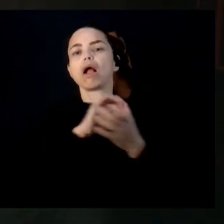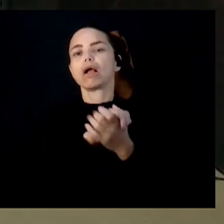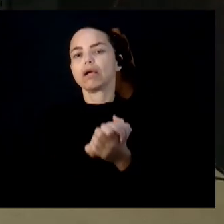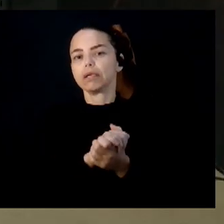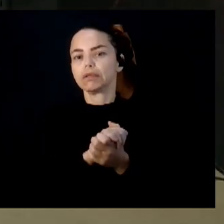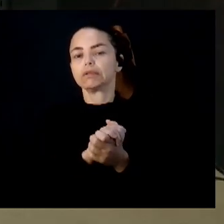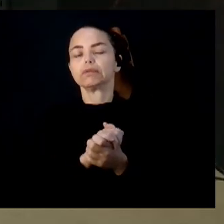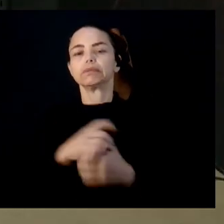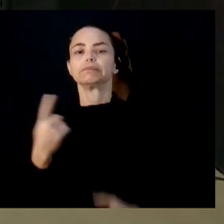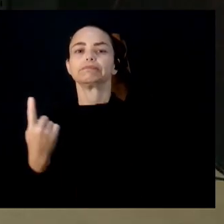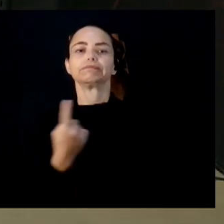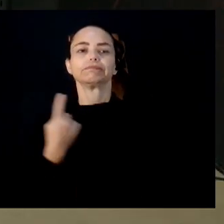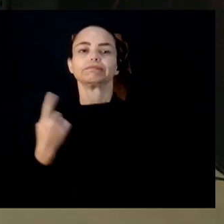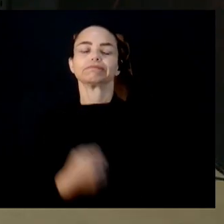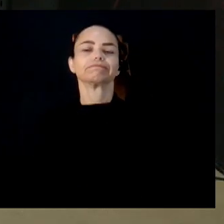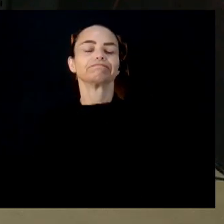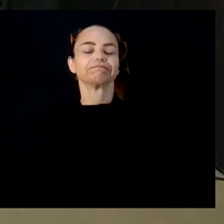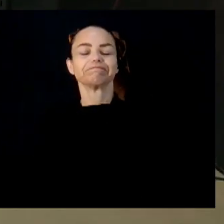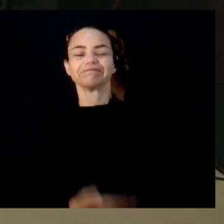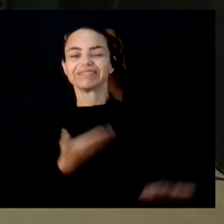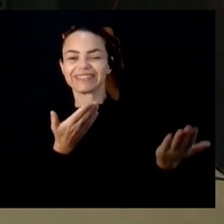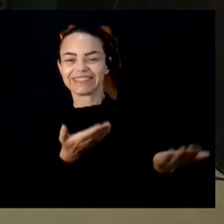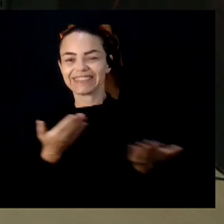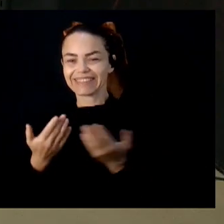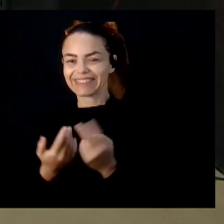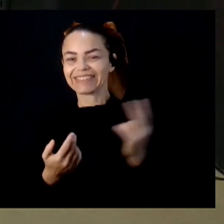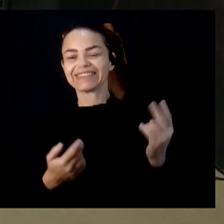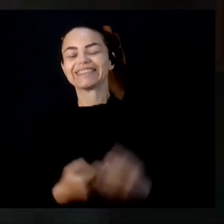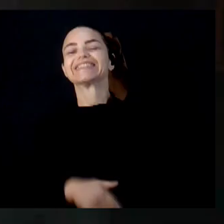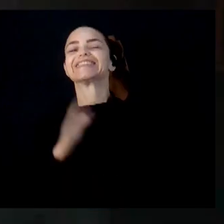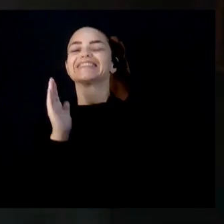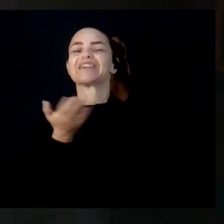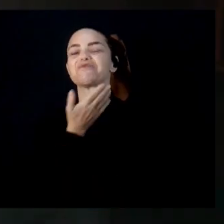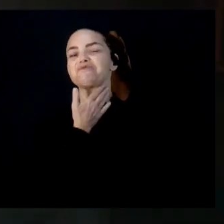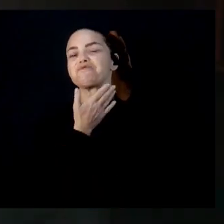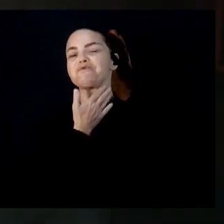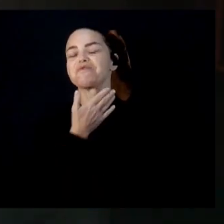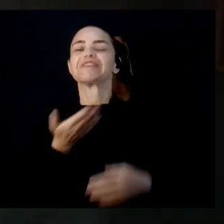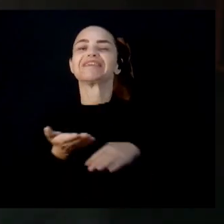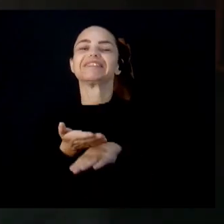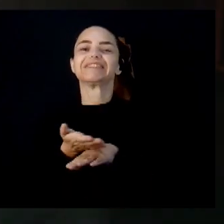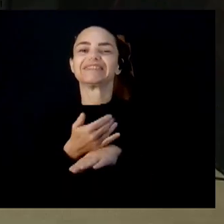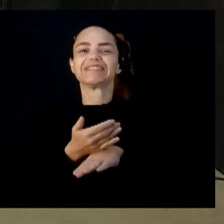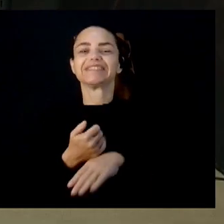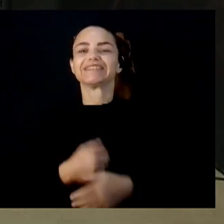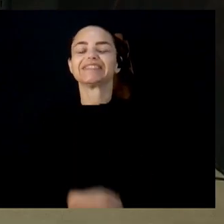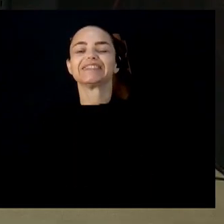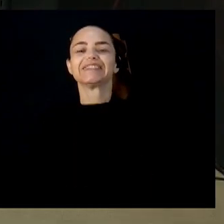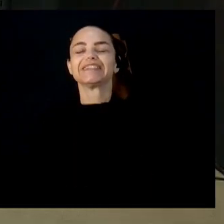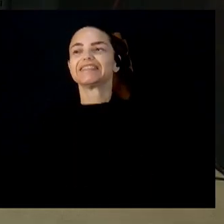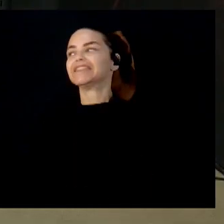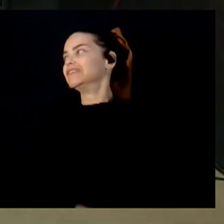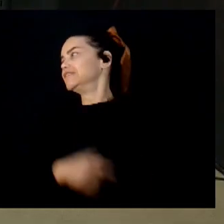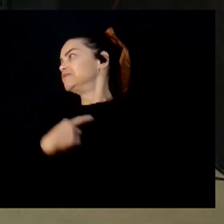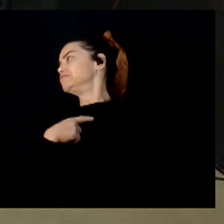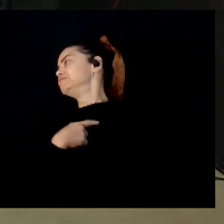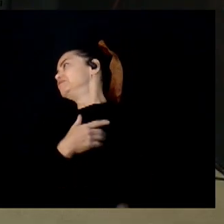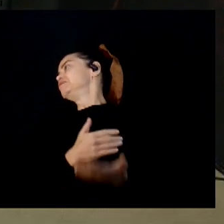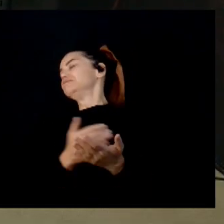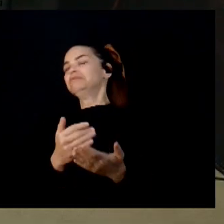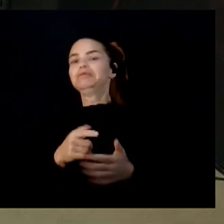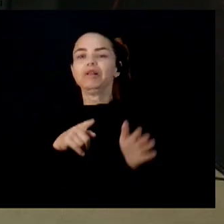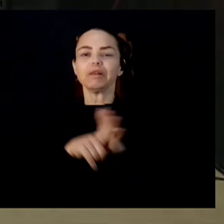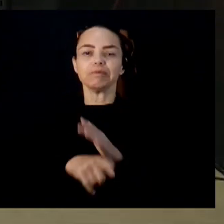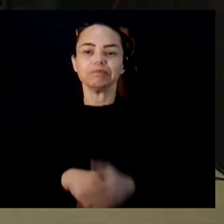individual. Primeiro, sejam bem-vindas. A gente já bateu um papo antes do programa começar e eu inicio com uma pergunta para